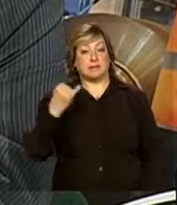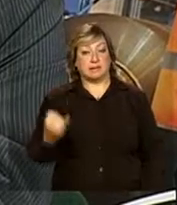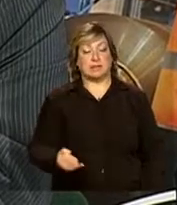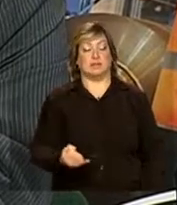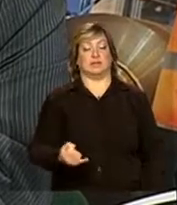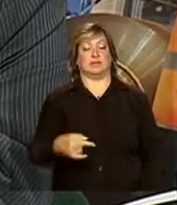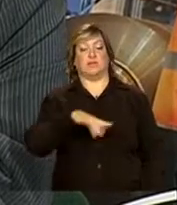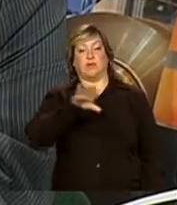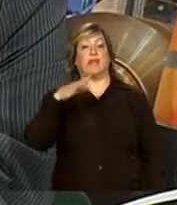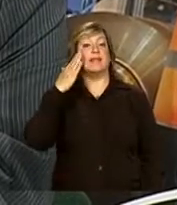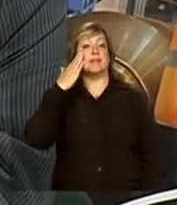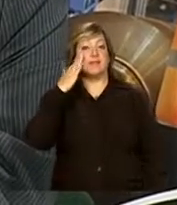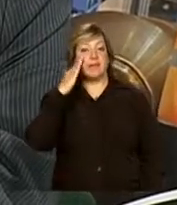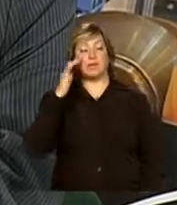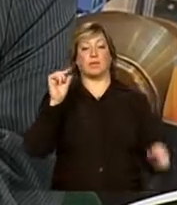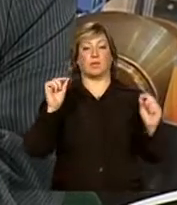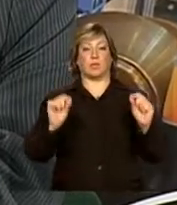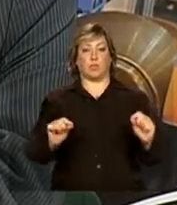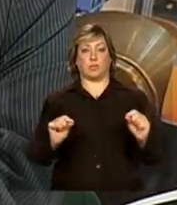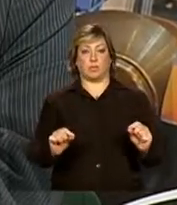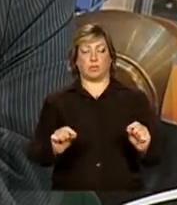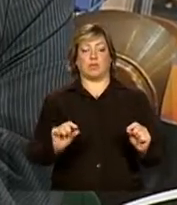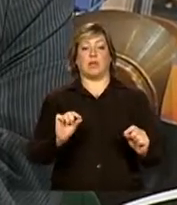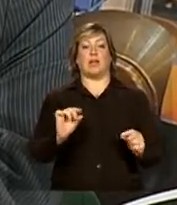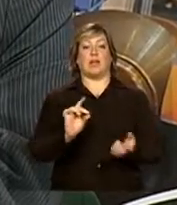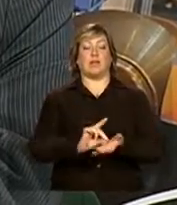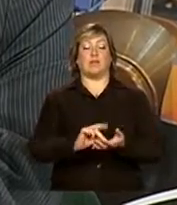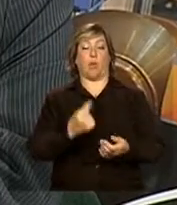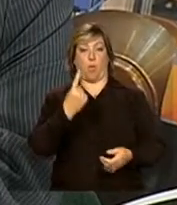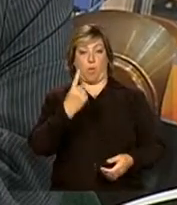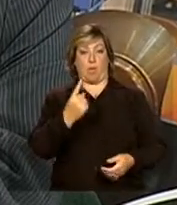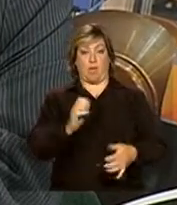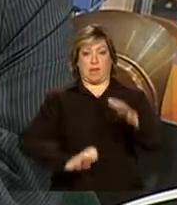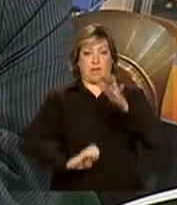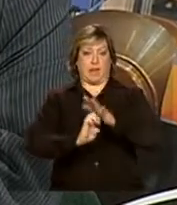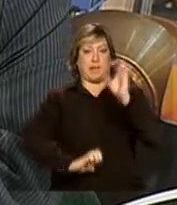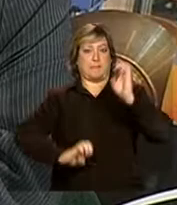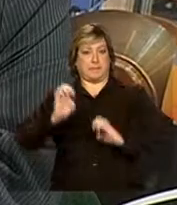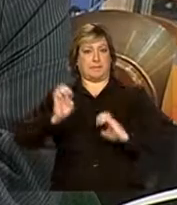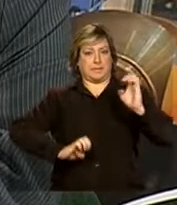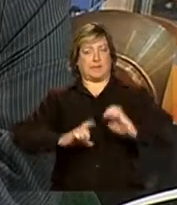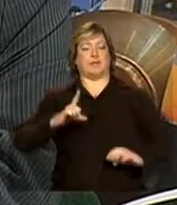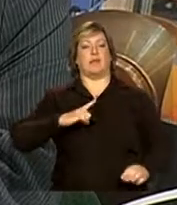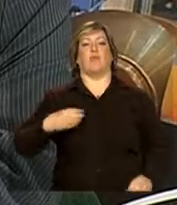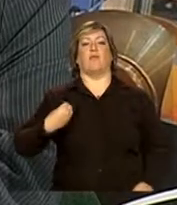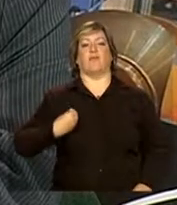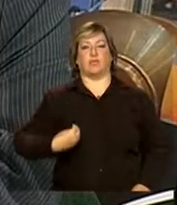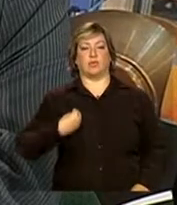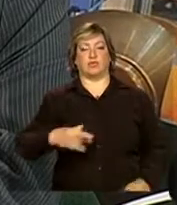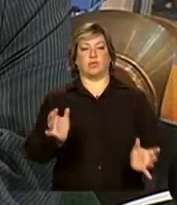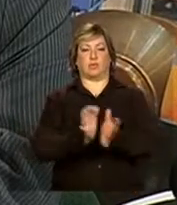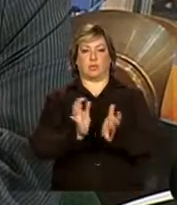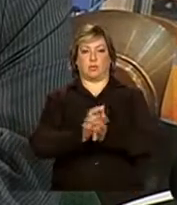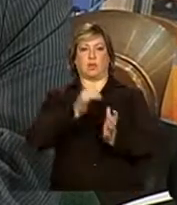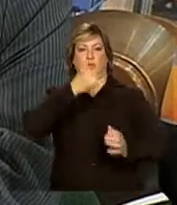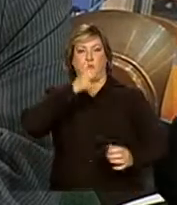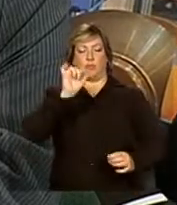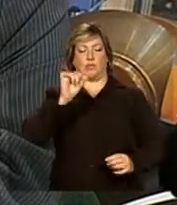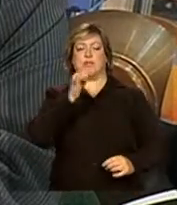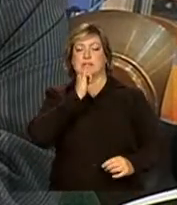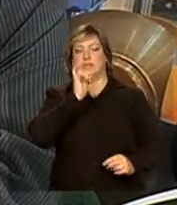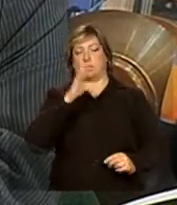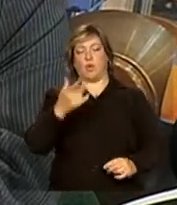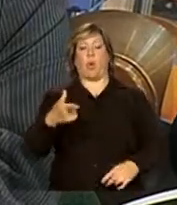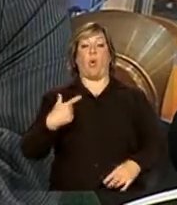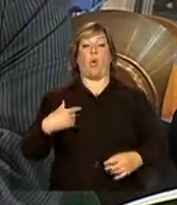entender, é que, na verdade, uma empresa, ela funciona no setor elétrico. Quando você